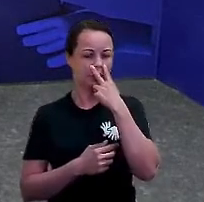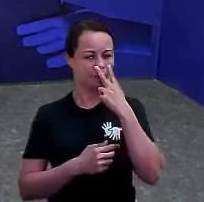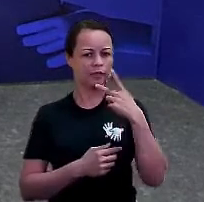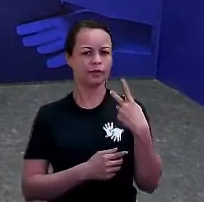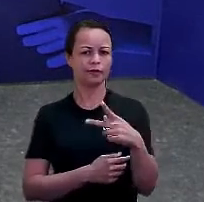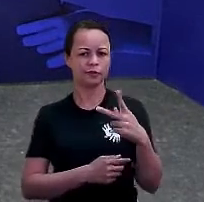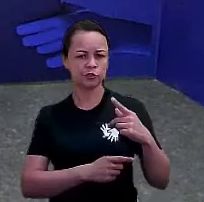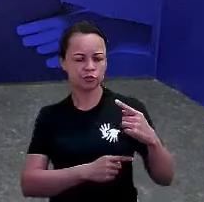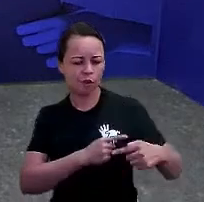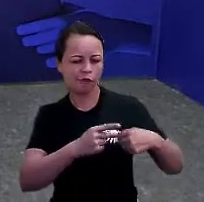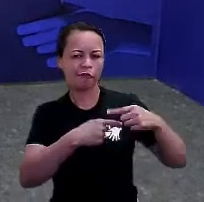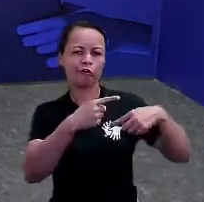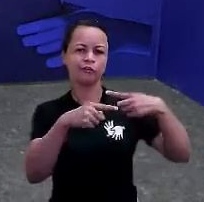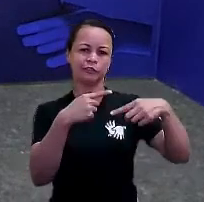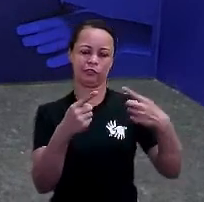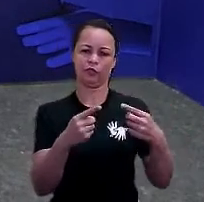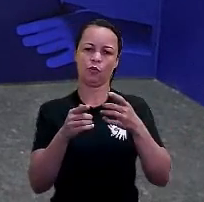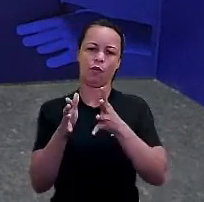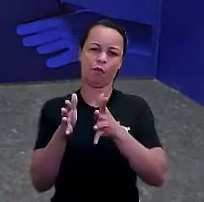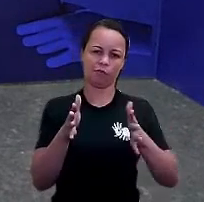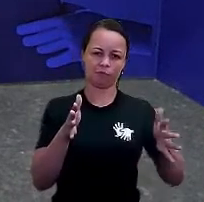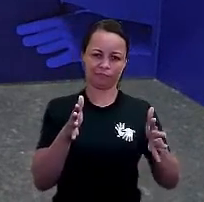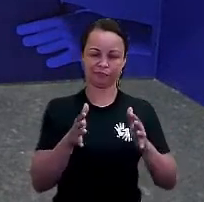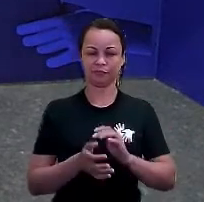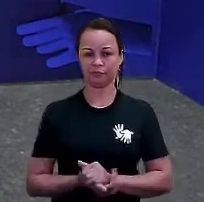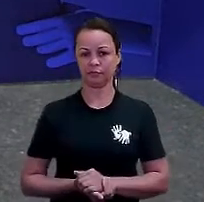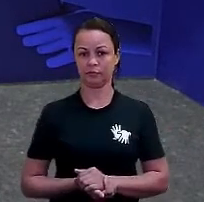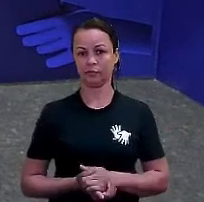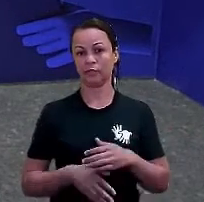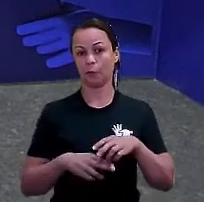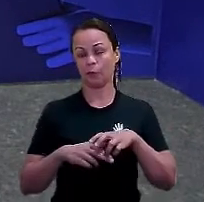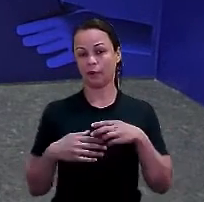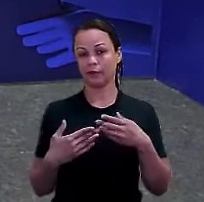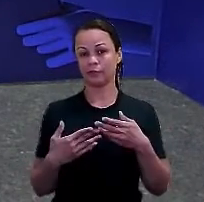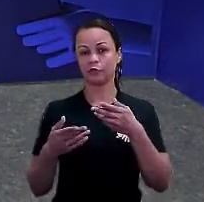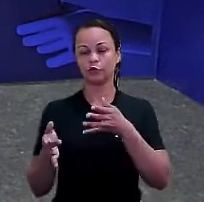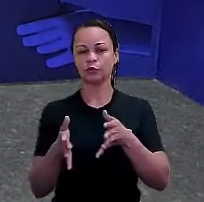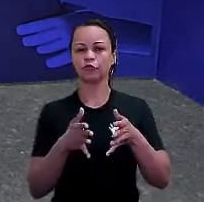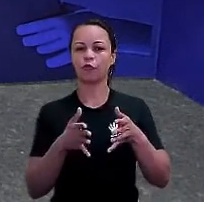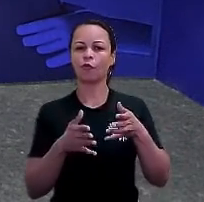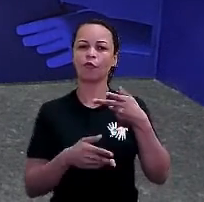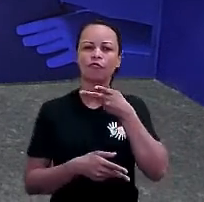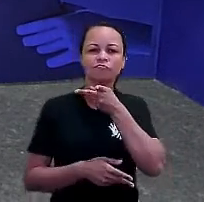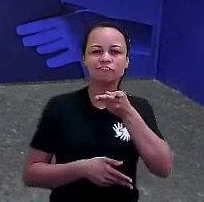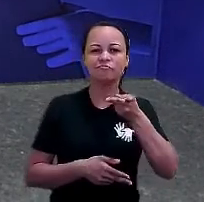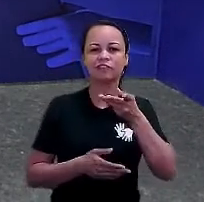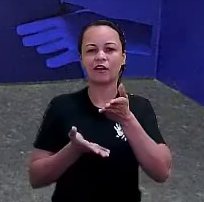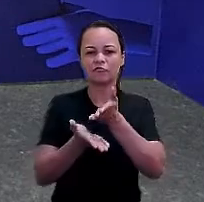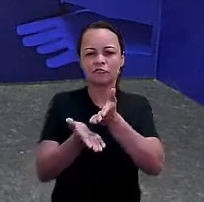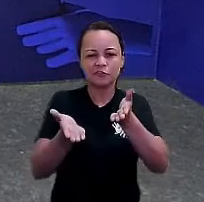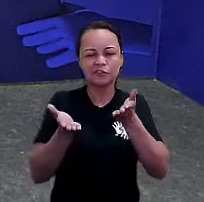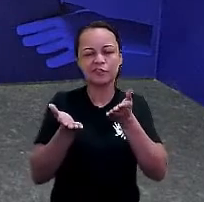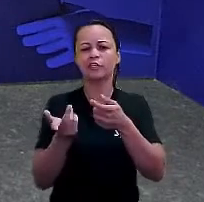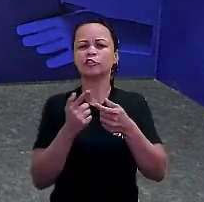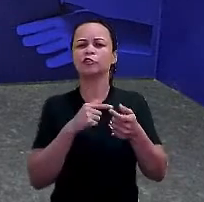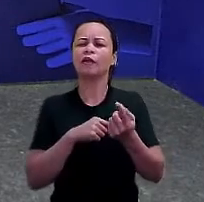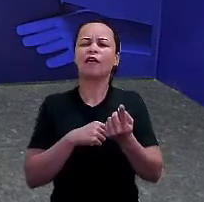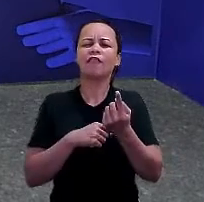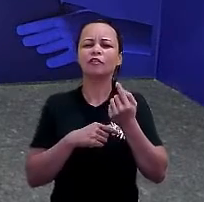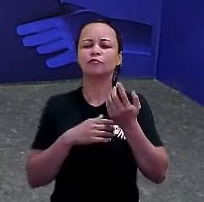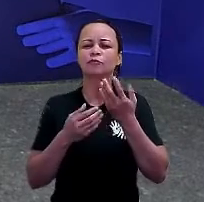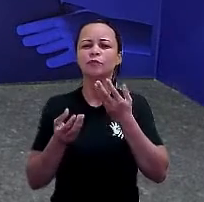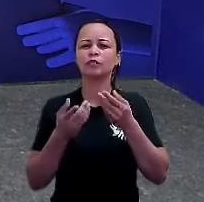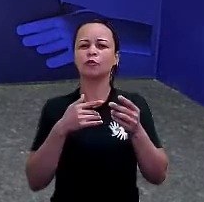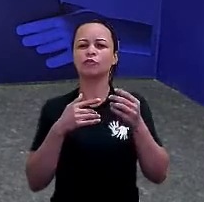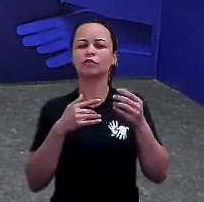do tempo. Então, para isso, eu vou convidar vocês para vir comigo e a